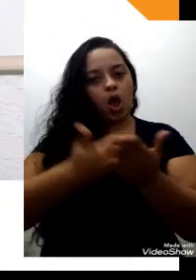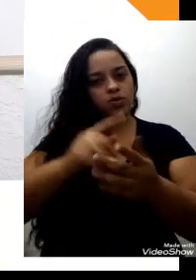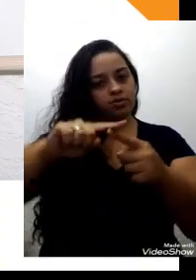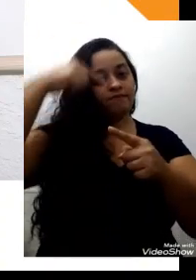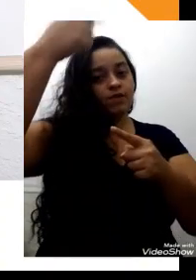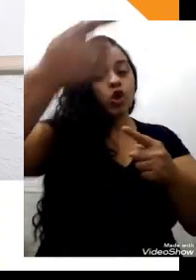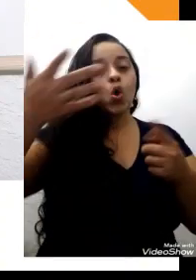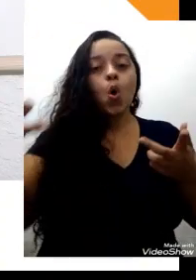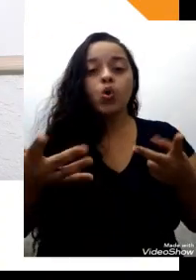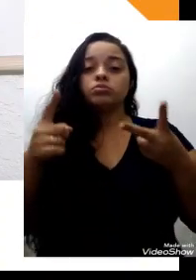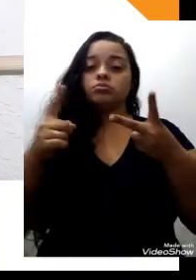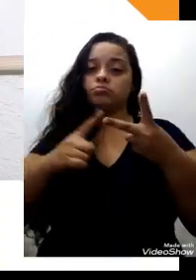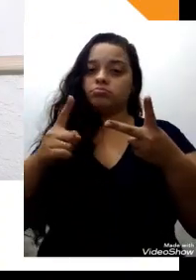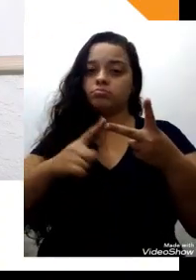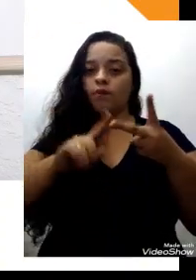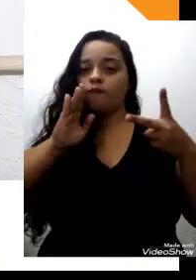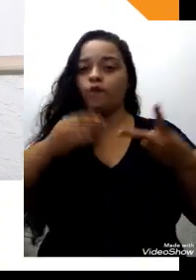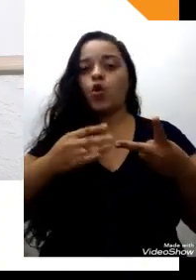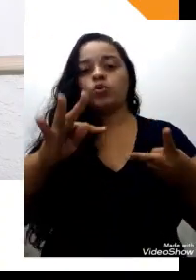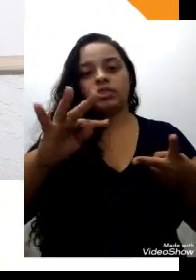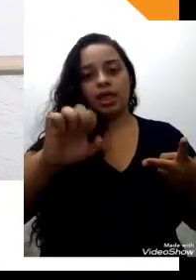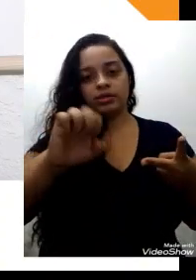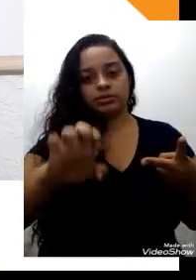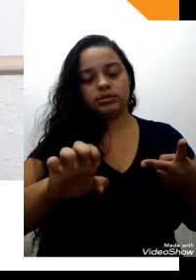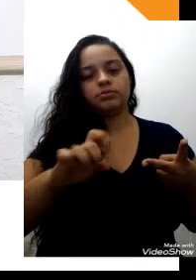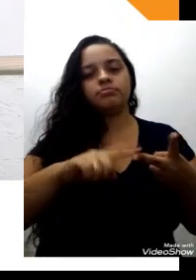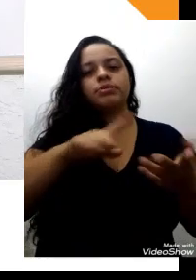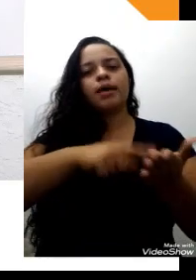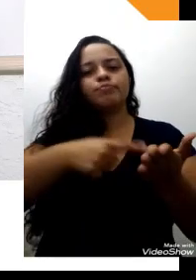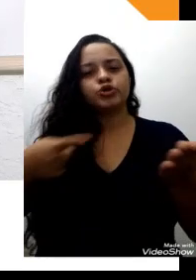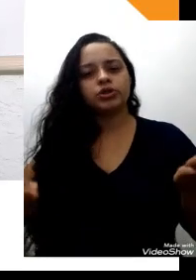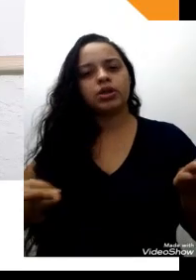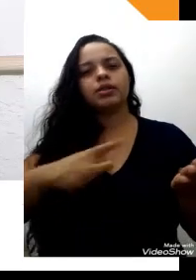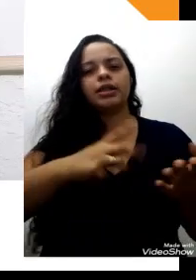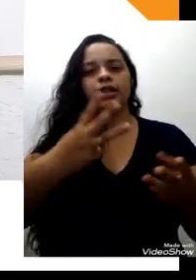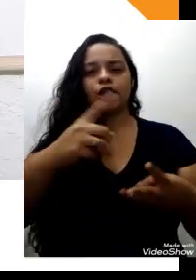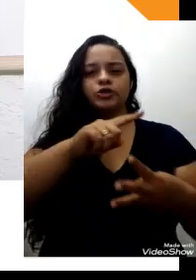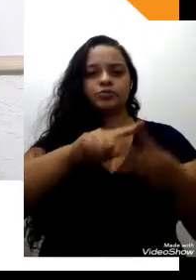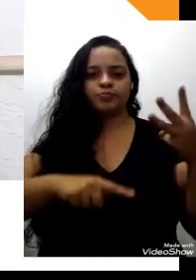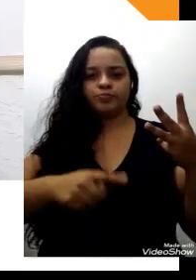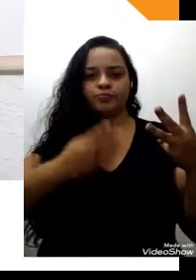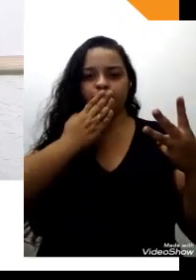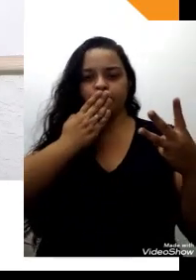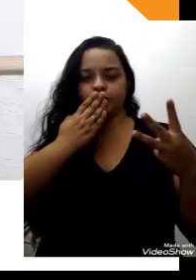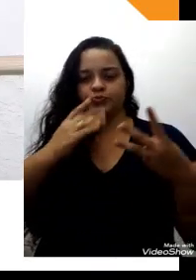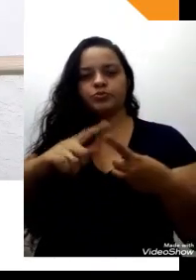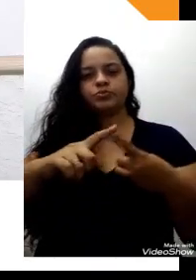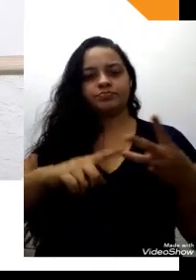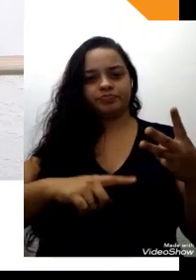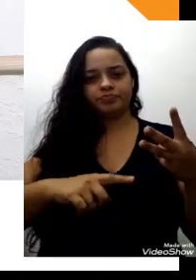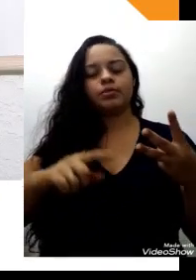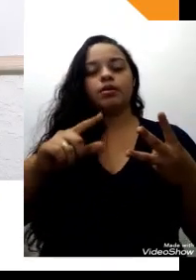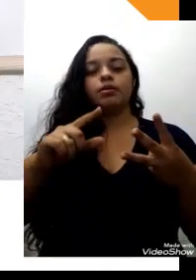aula. Hoje vou me concentrar na tese. Na apostila vocês vão encontrar 3 possibilidades,